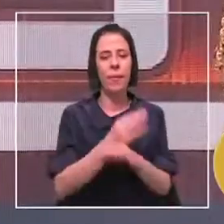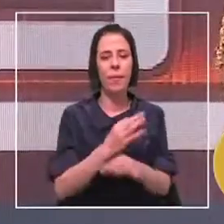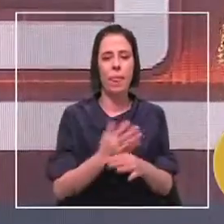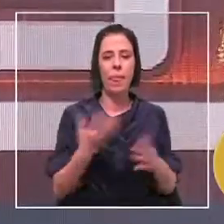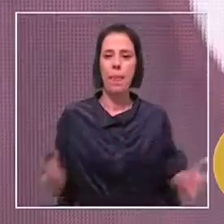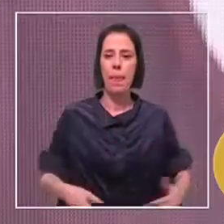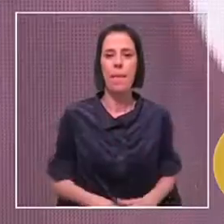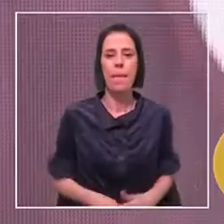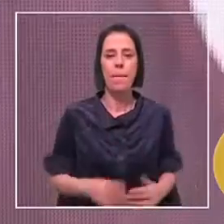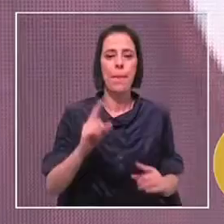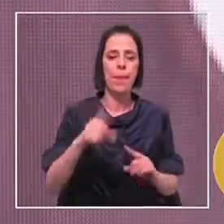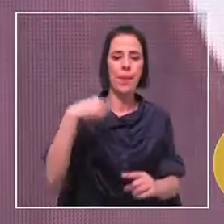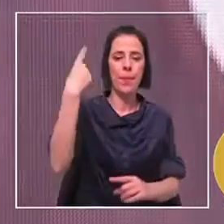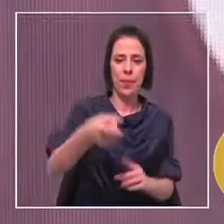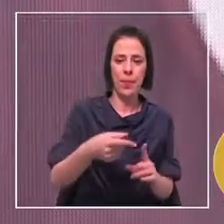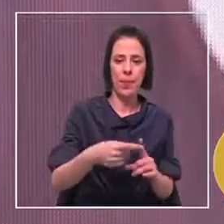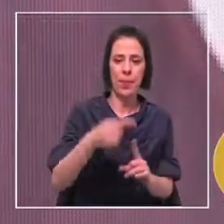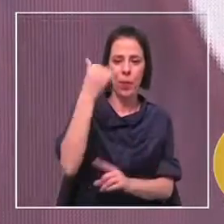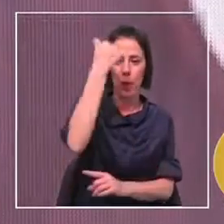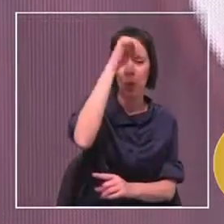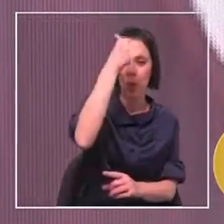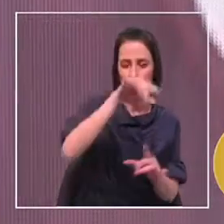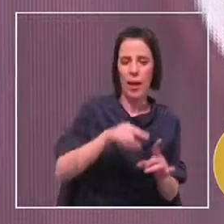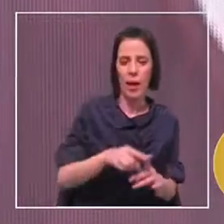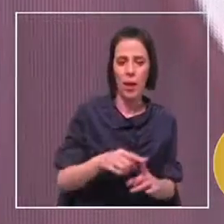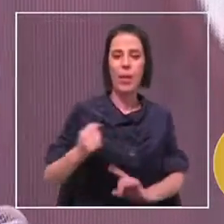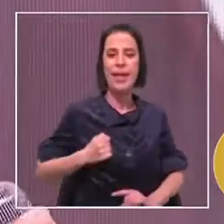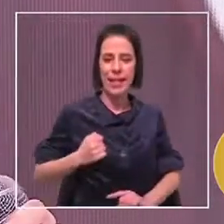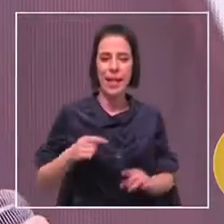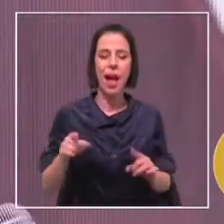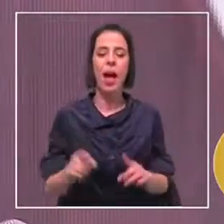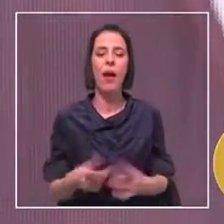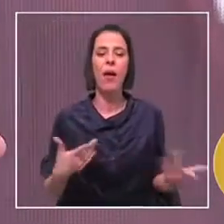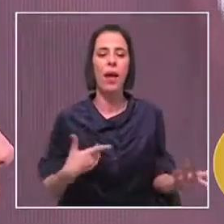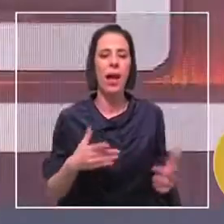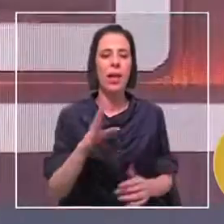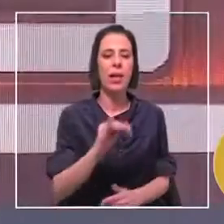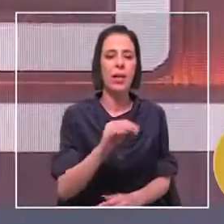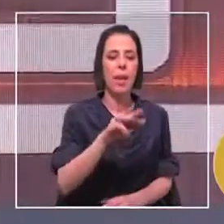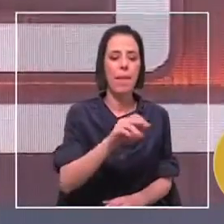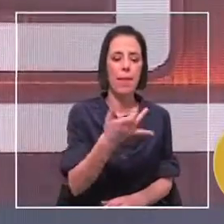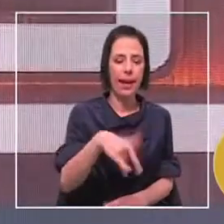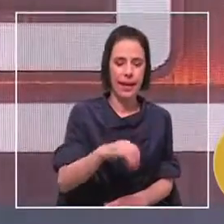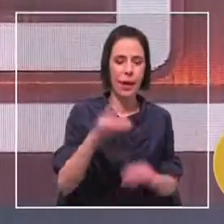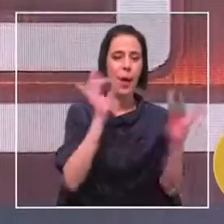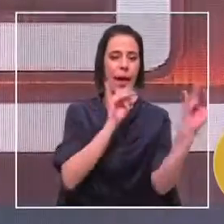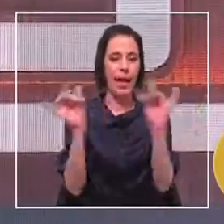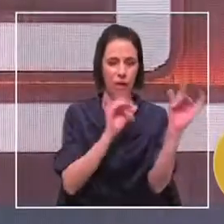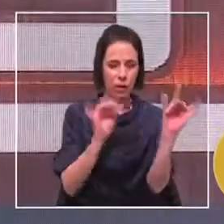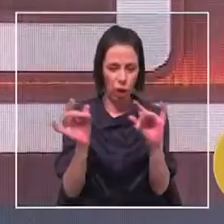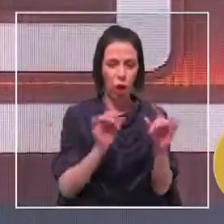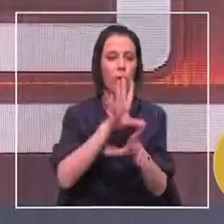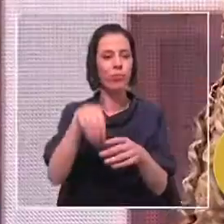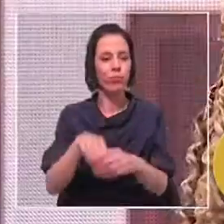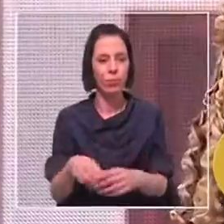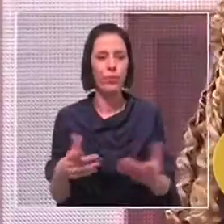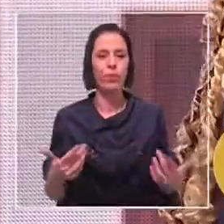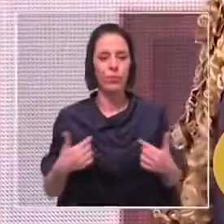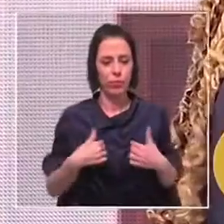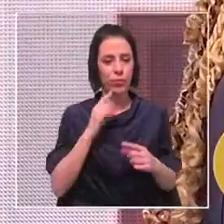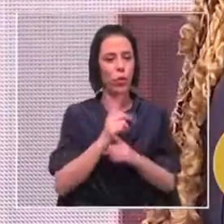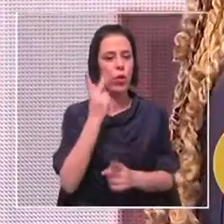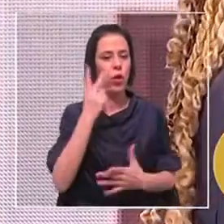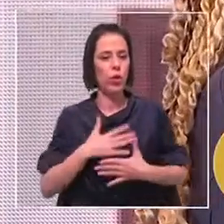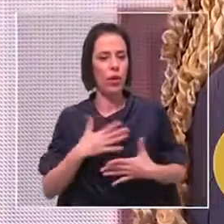festa no próximo domingo, no sábado, vou estar em São Martinho do Campo, no Rancho Folclore de São Martinho, de onde eu estou